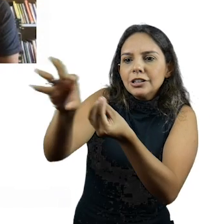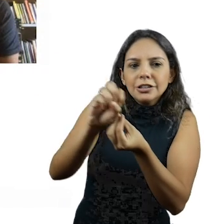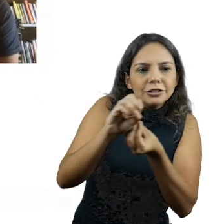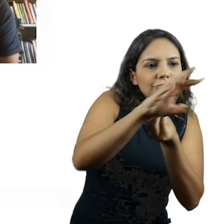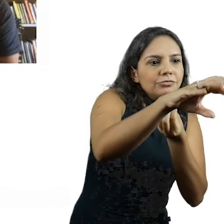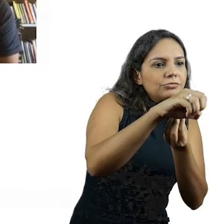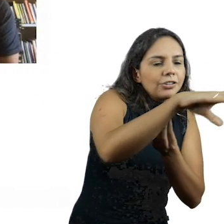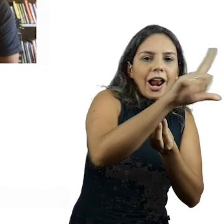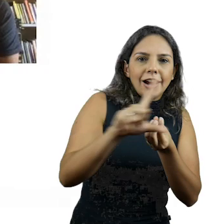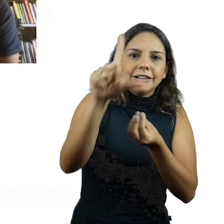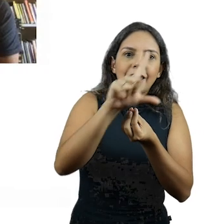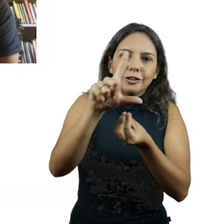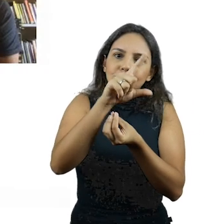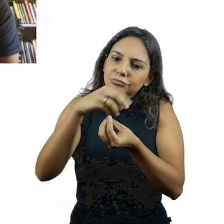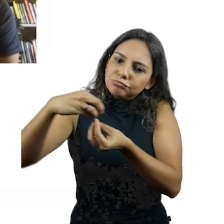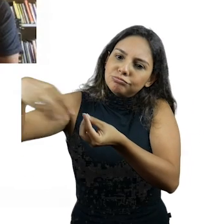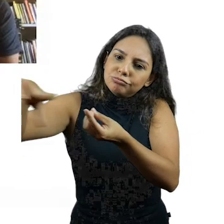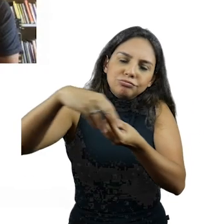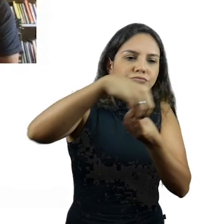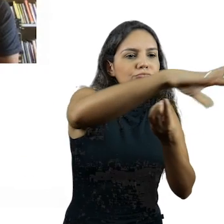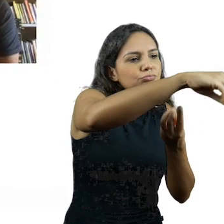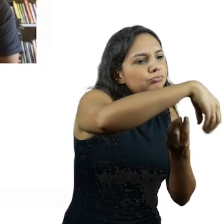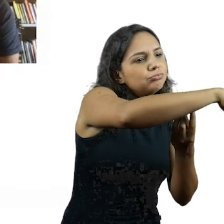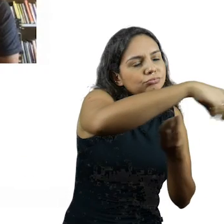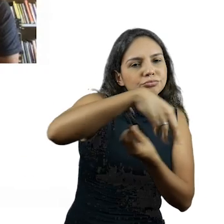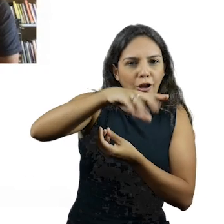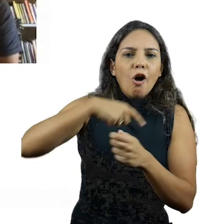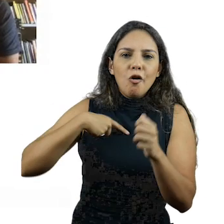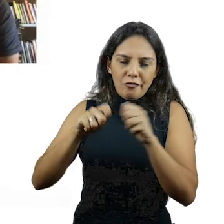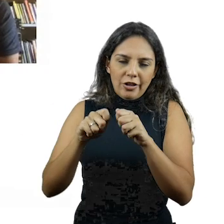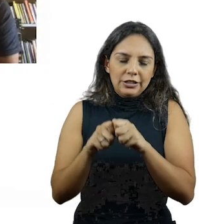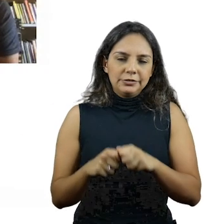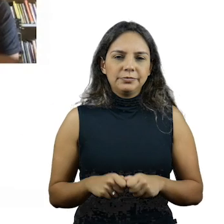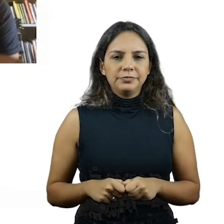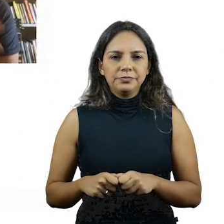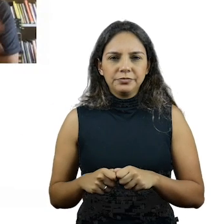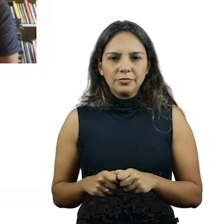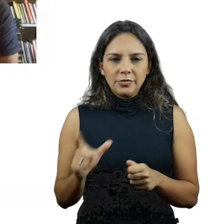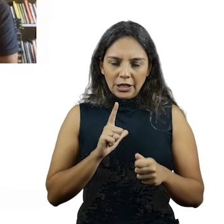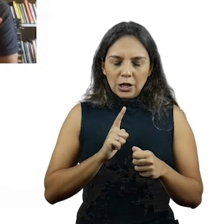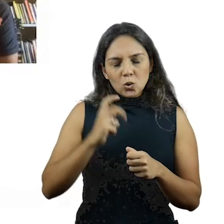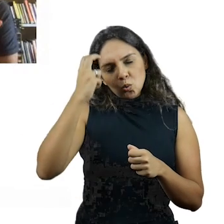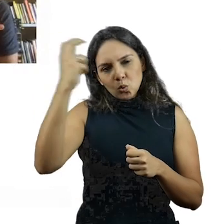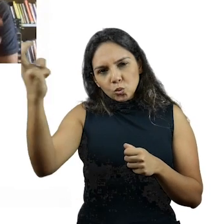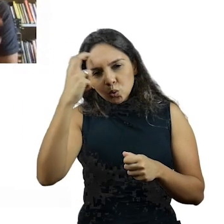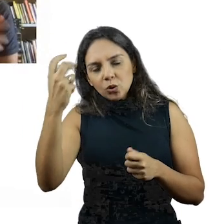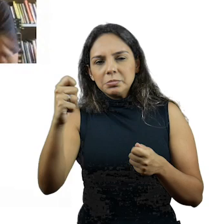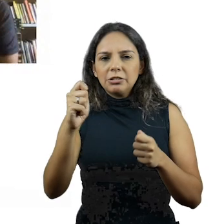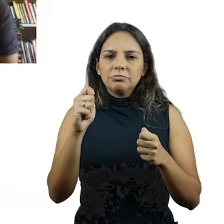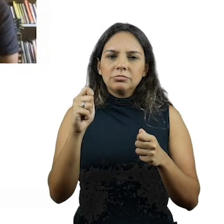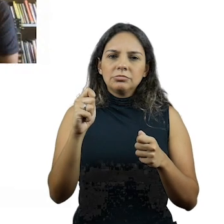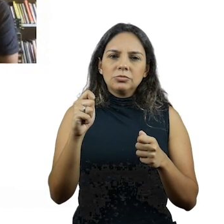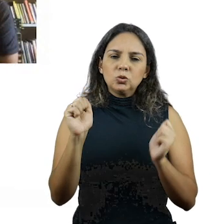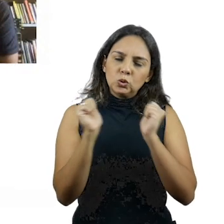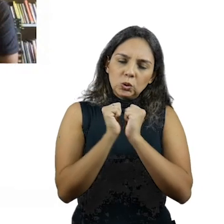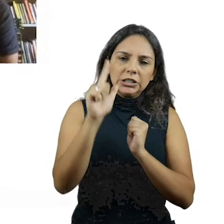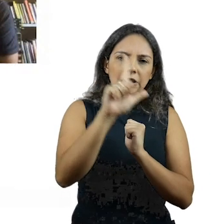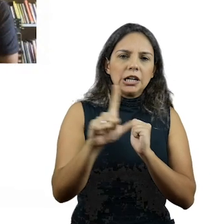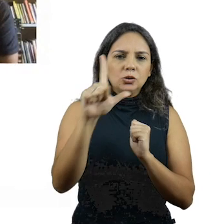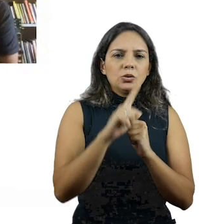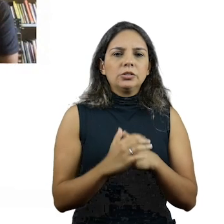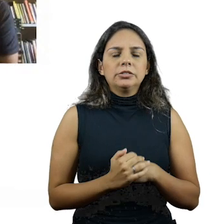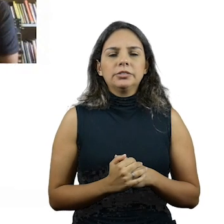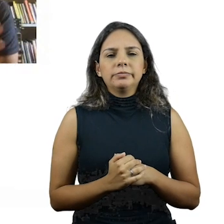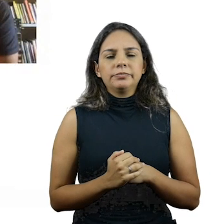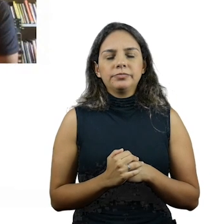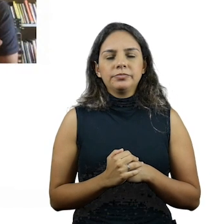de verdade é com educação e cultura de verdade, né? Porque tem várias pseudoculturas, né, pseudo-educação que realmente são só bonitinhas,